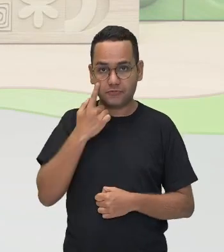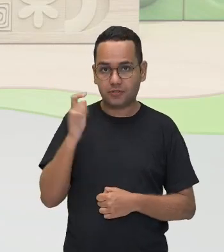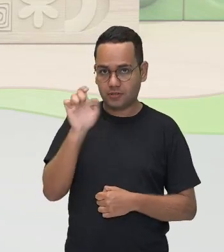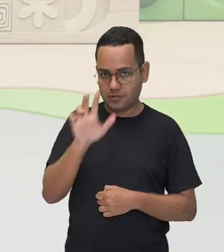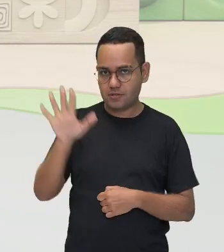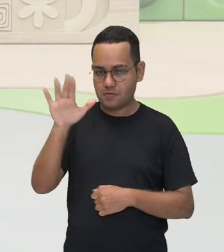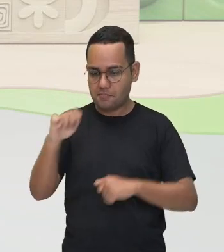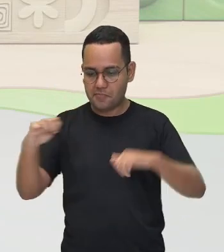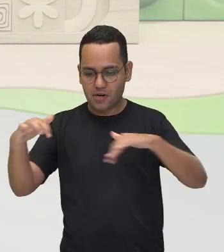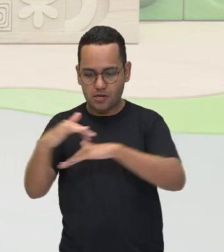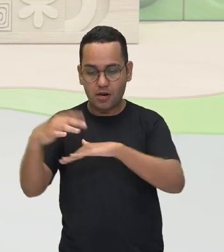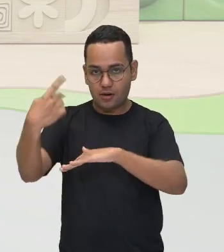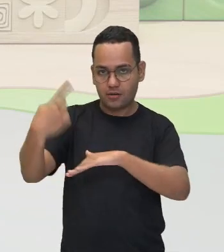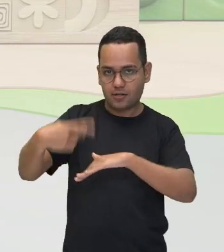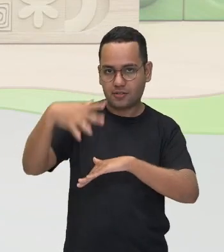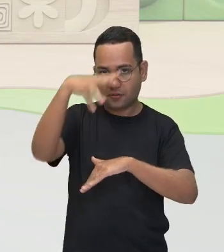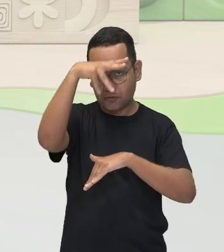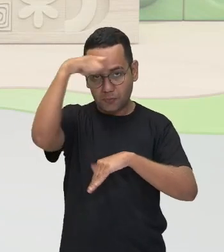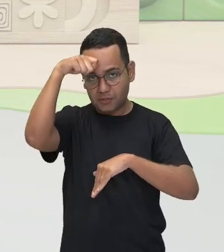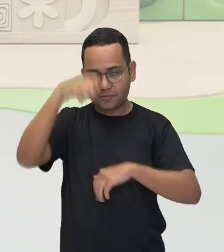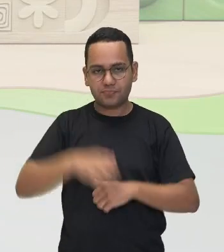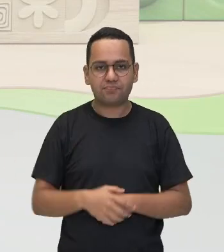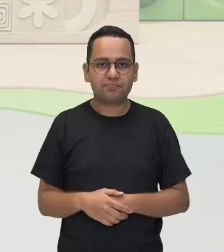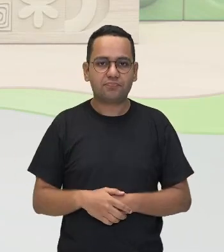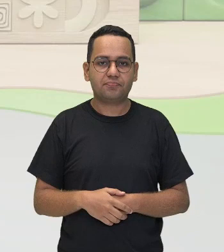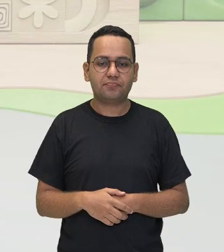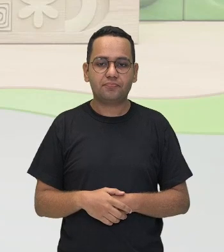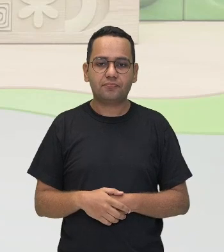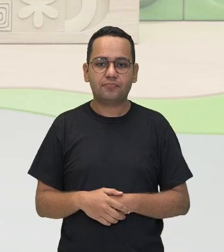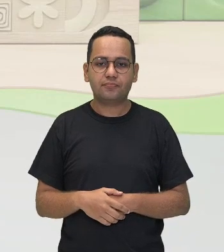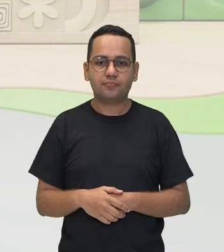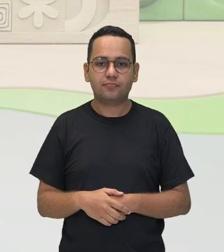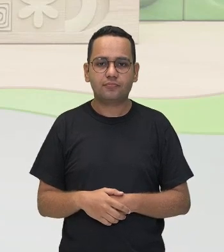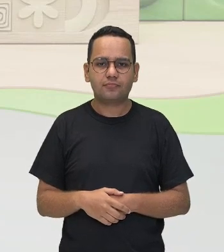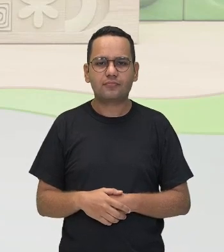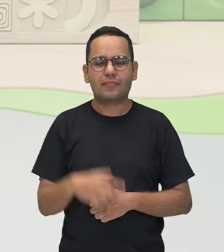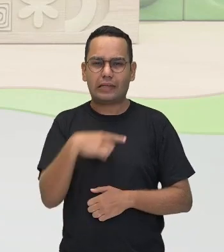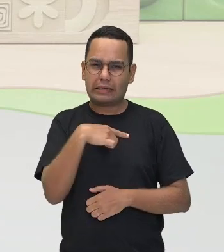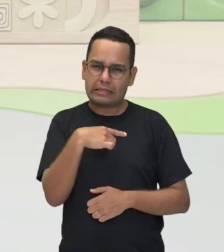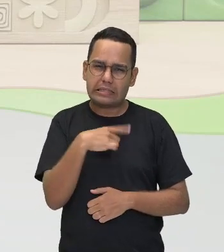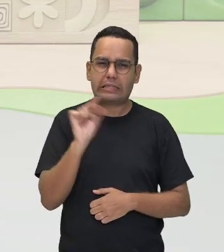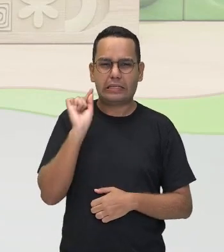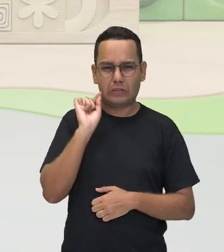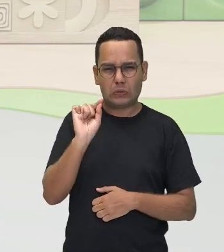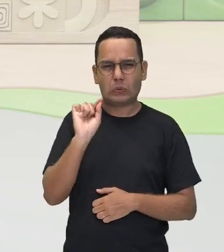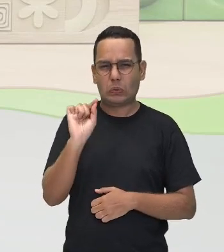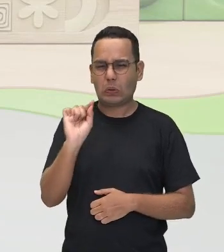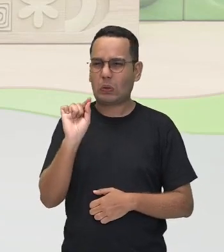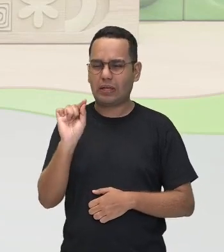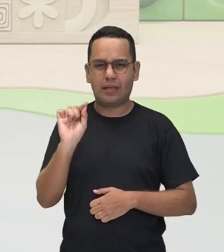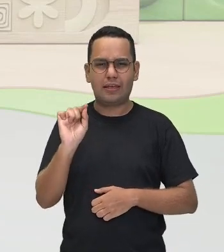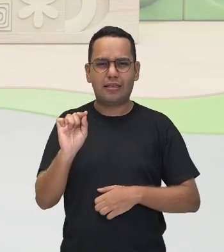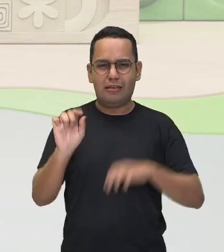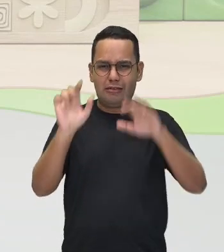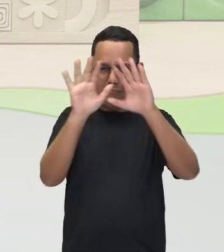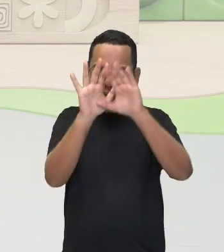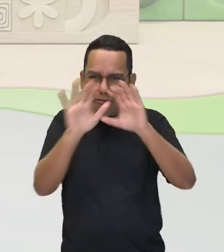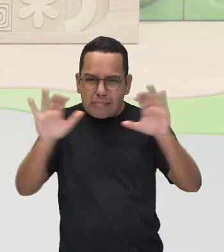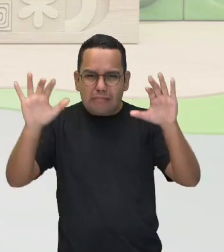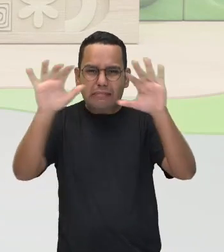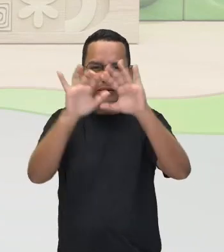de Manaus, em que você tem uma atmosfera cheia de poluentes. Vocês lembram, né,